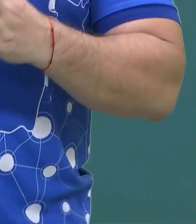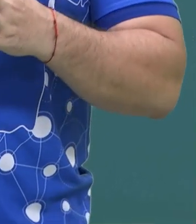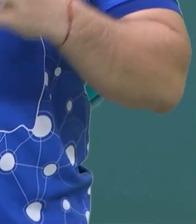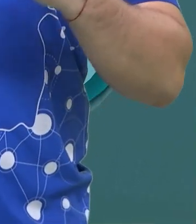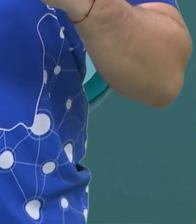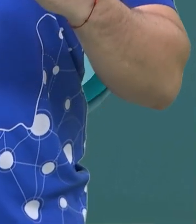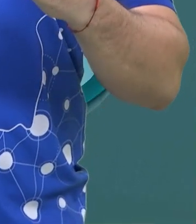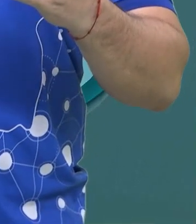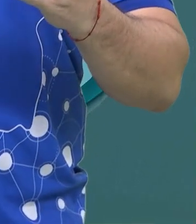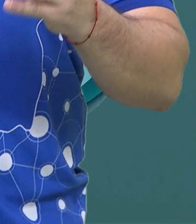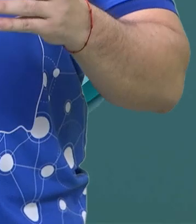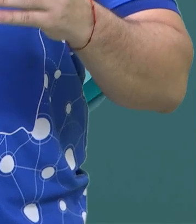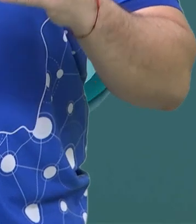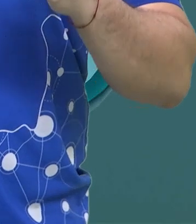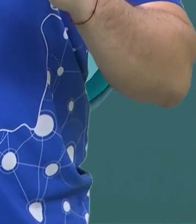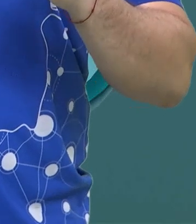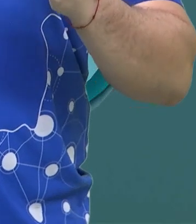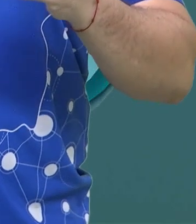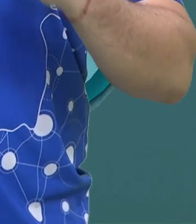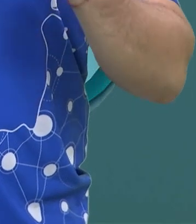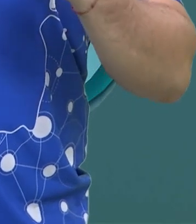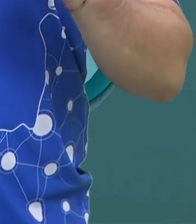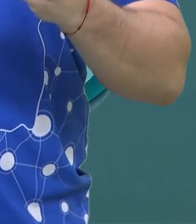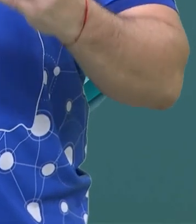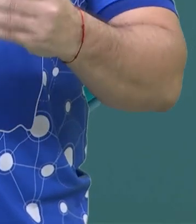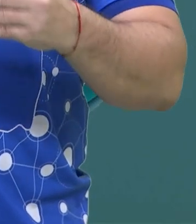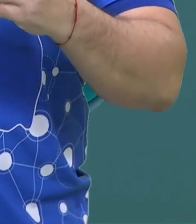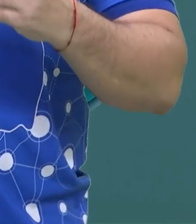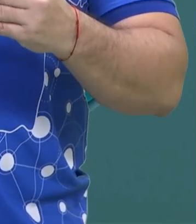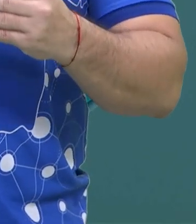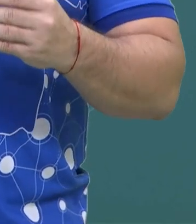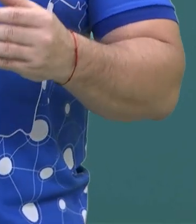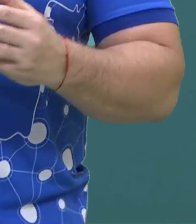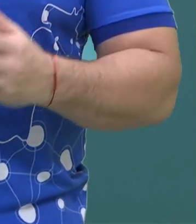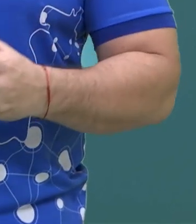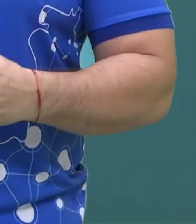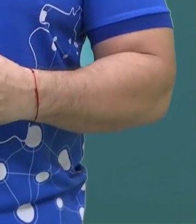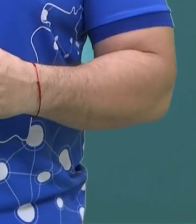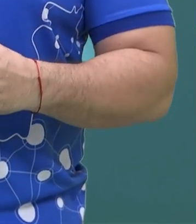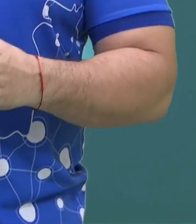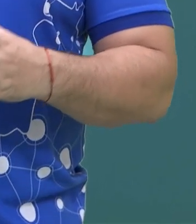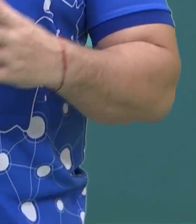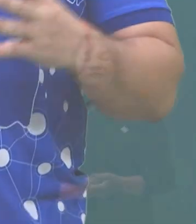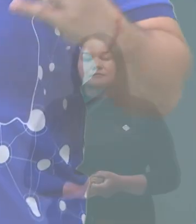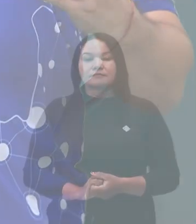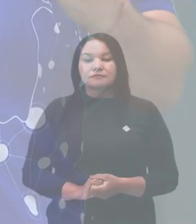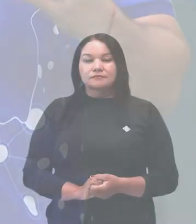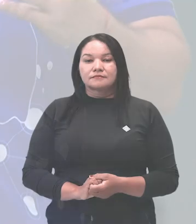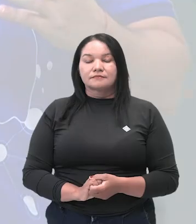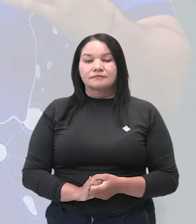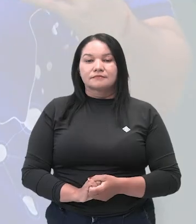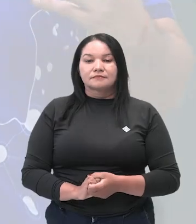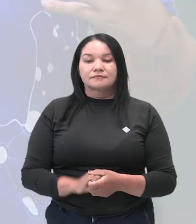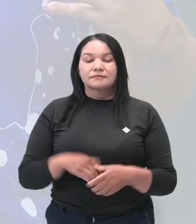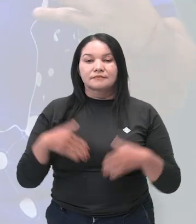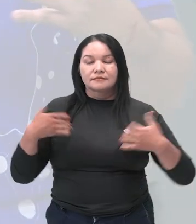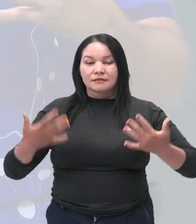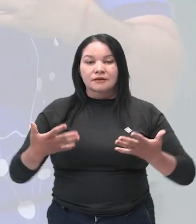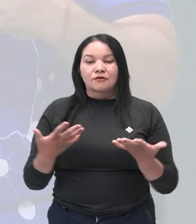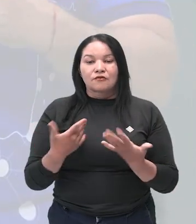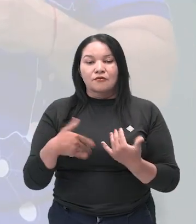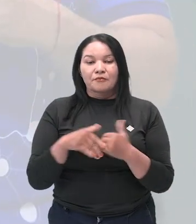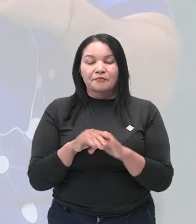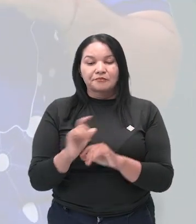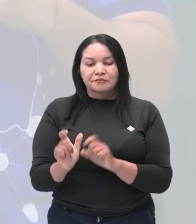importantes para a sua compreensão de um texto, ok? Na hora ali de